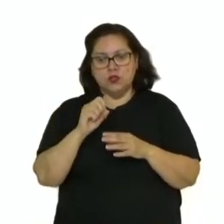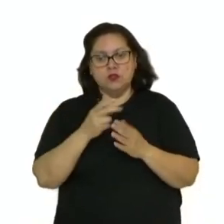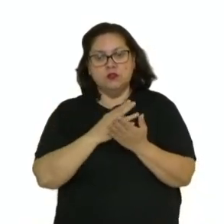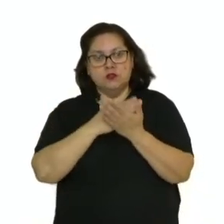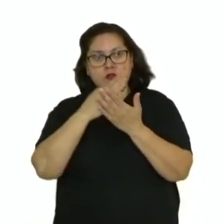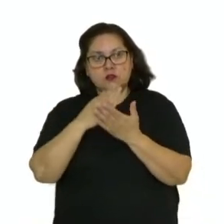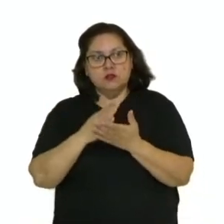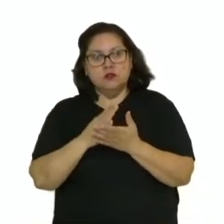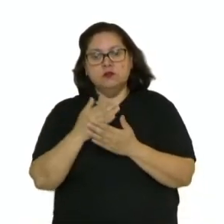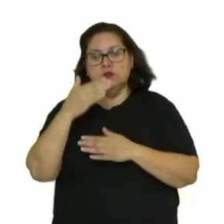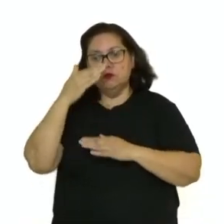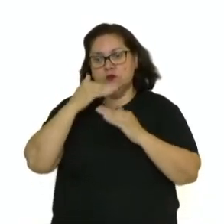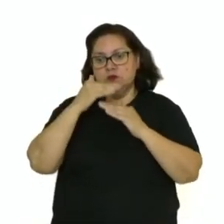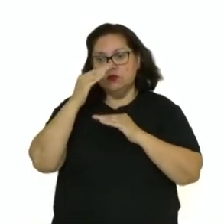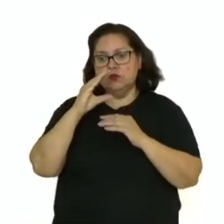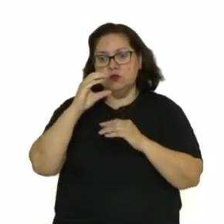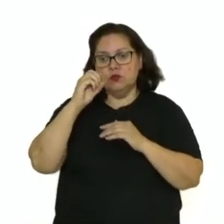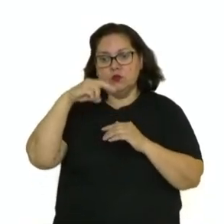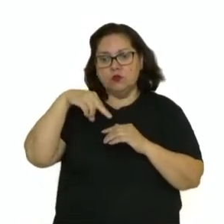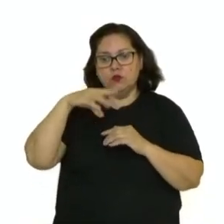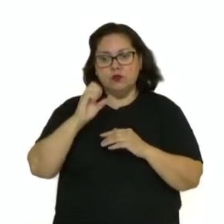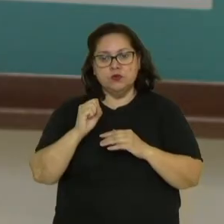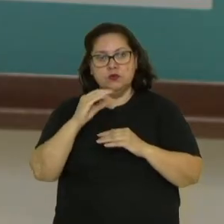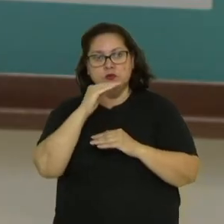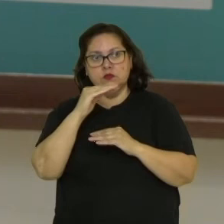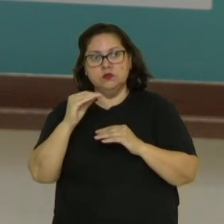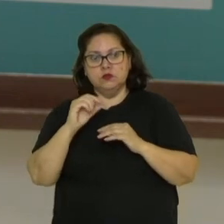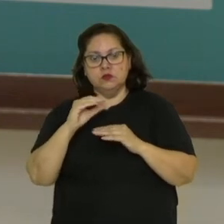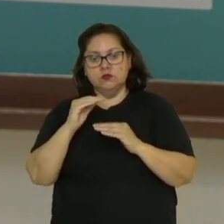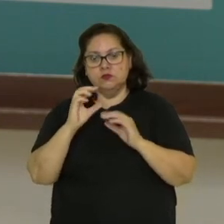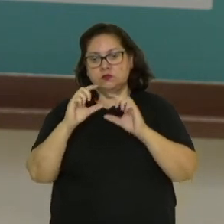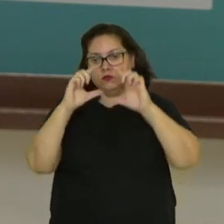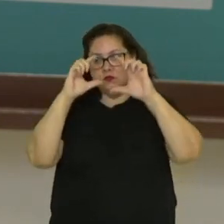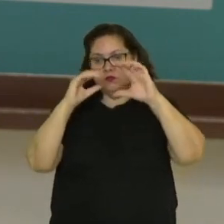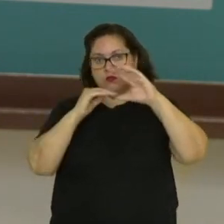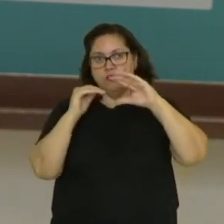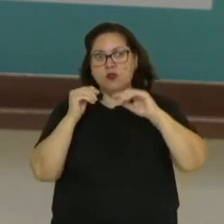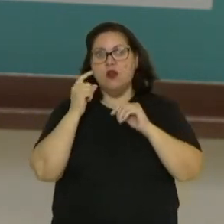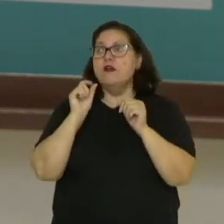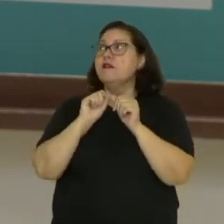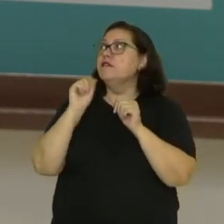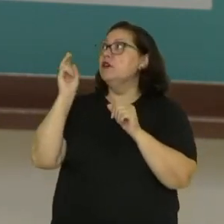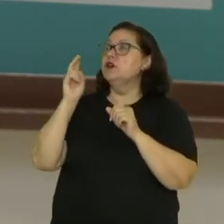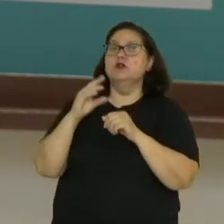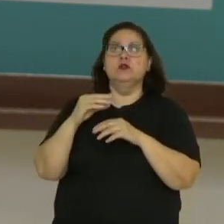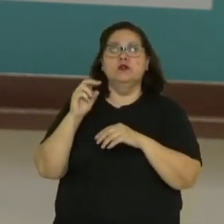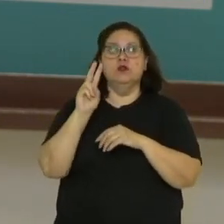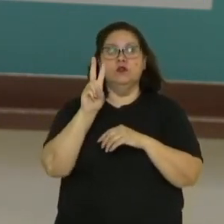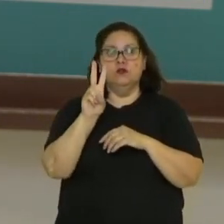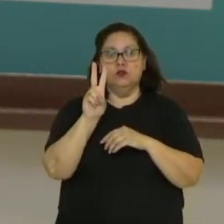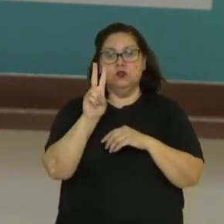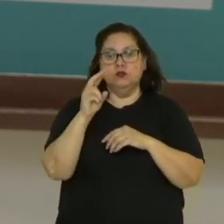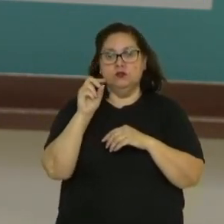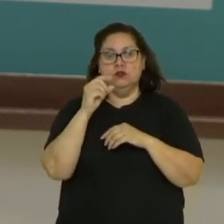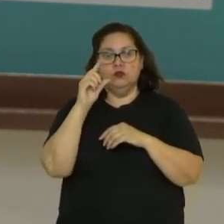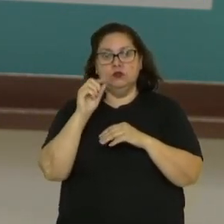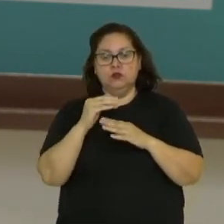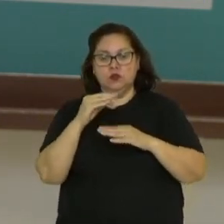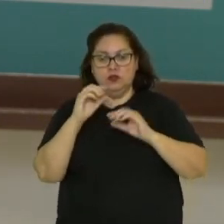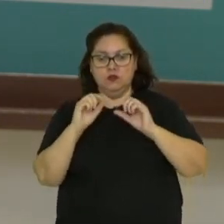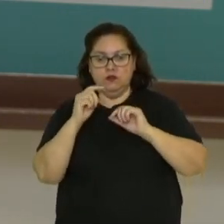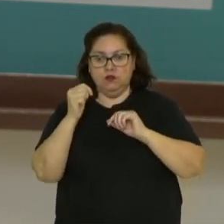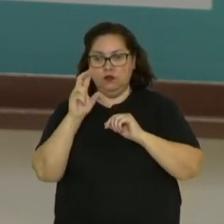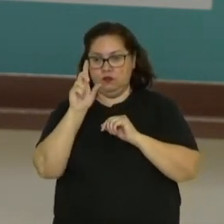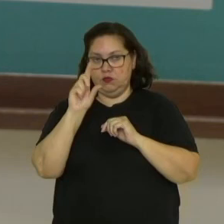original em relação ao cone que sobra aqui. Então eu faço o volume do cone que sobrou,